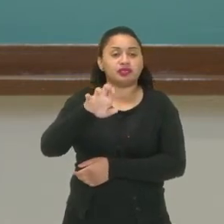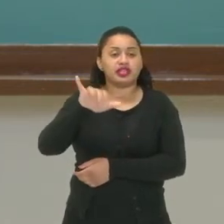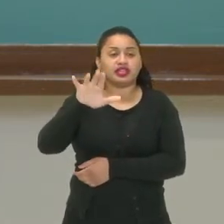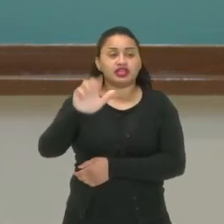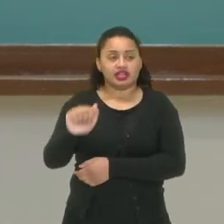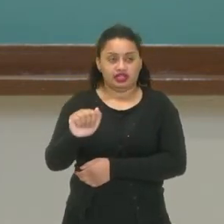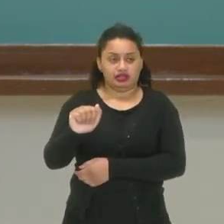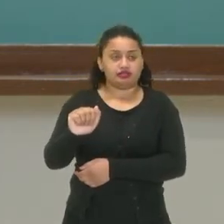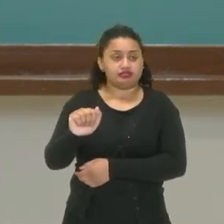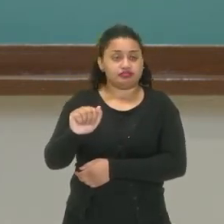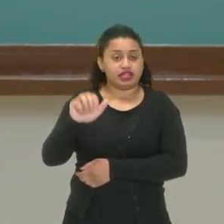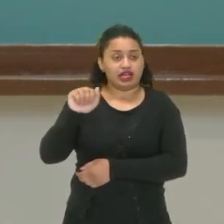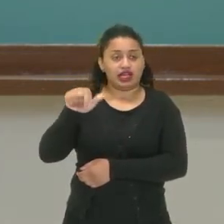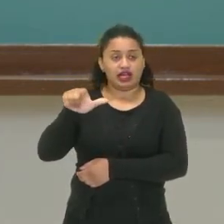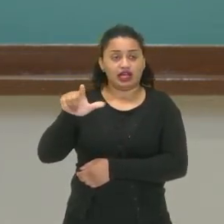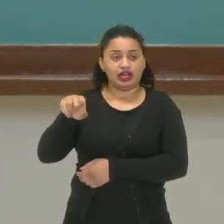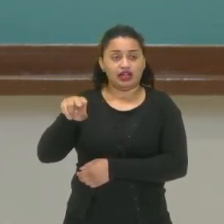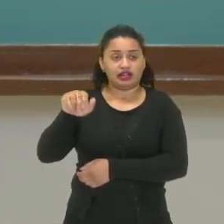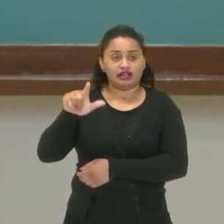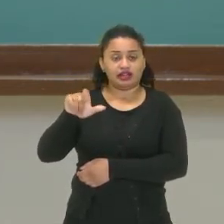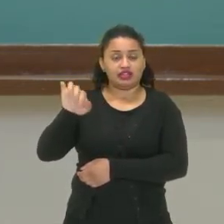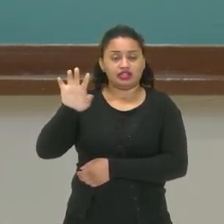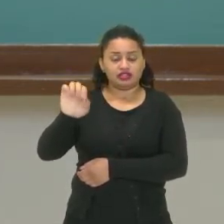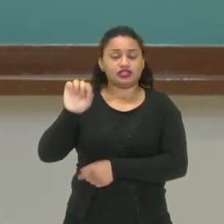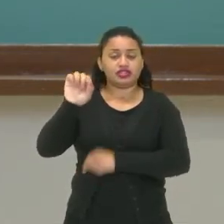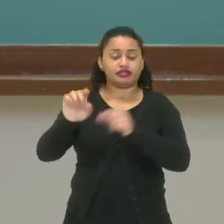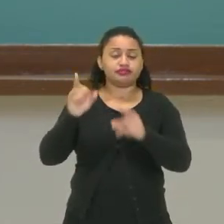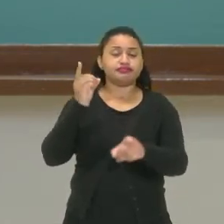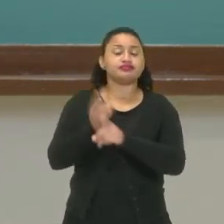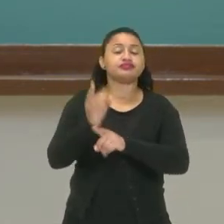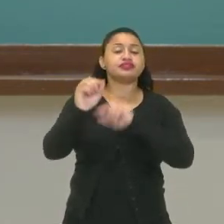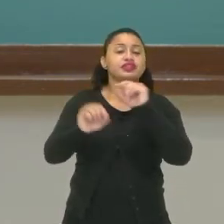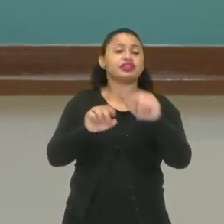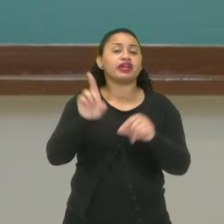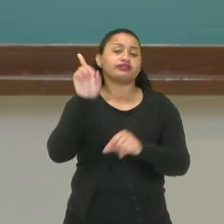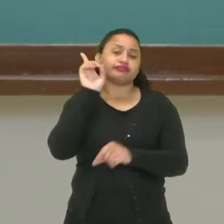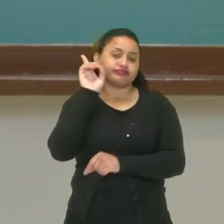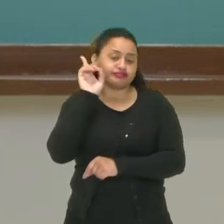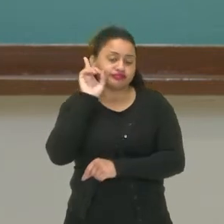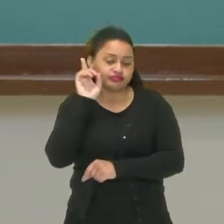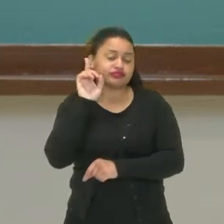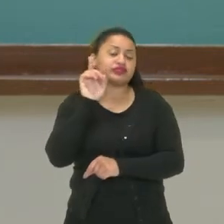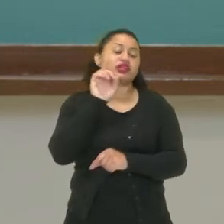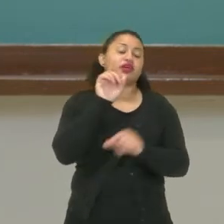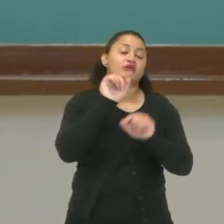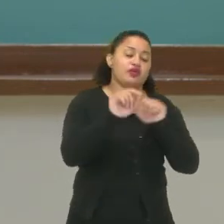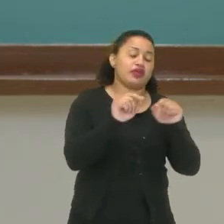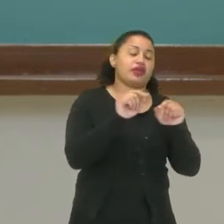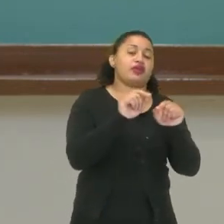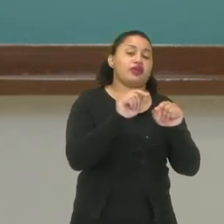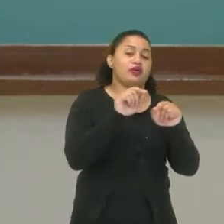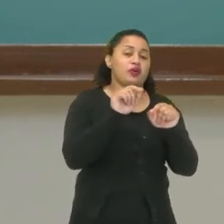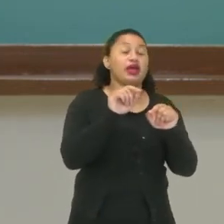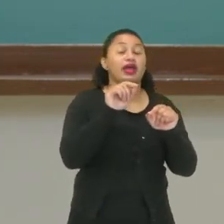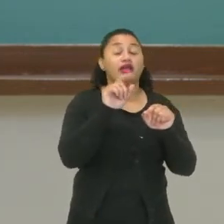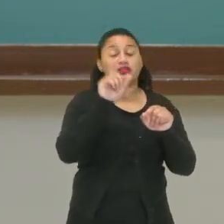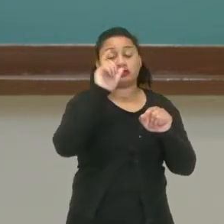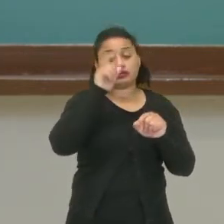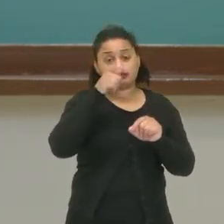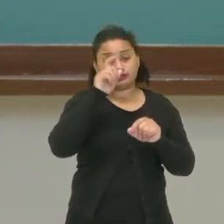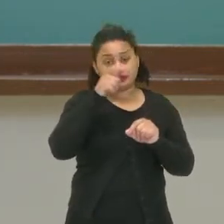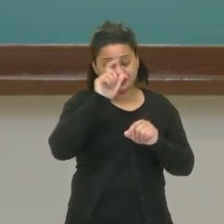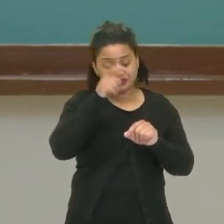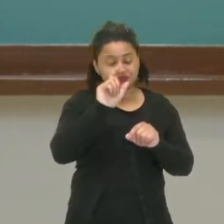foi desenvolvida, melhor dizendo, por René Descartes, que é uma junção entre a geometria e também